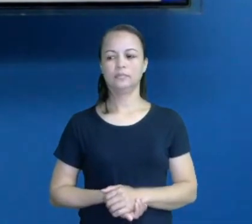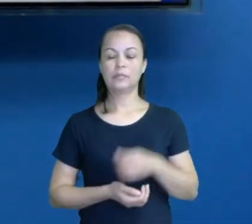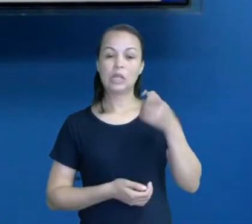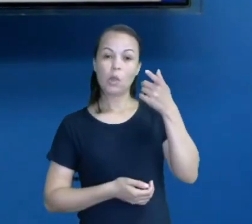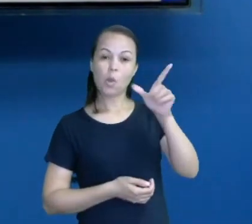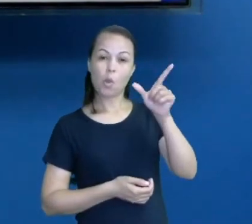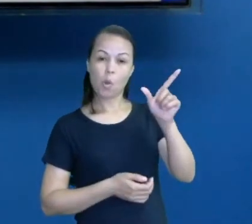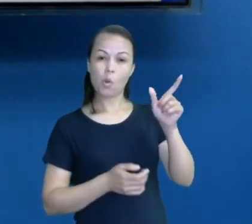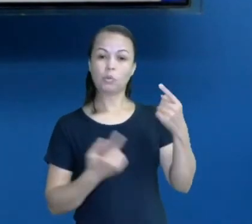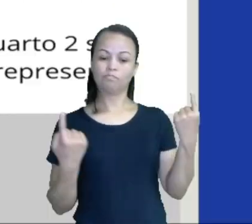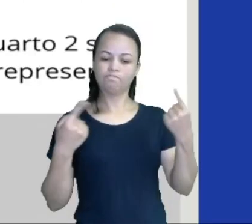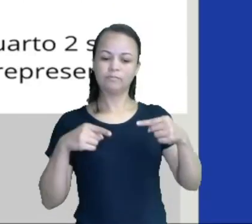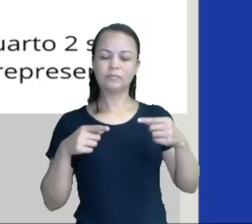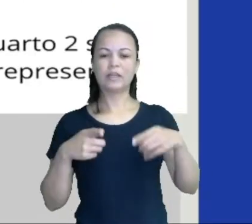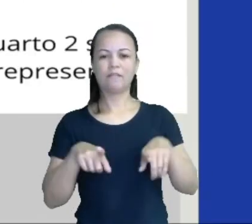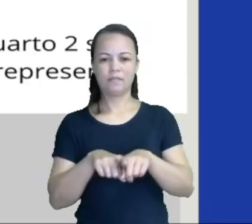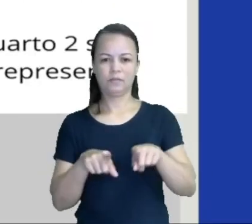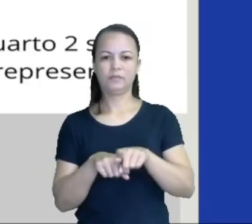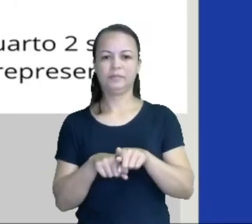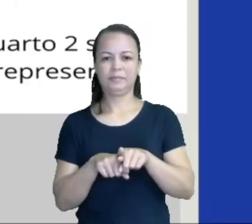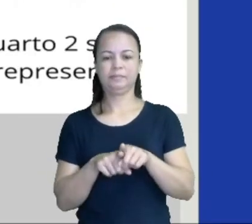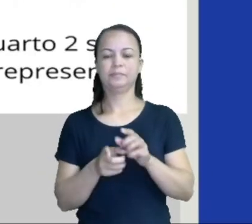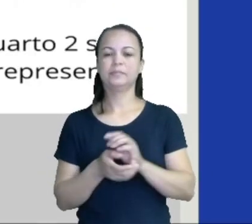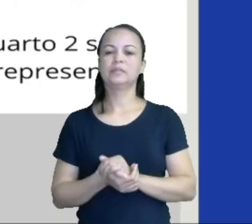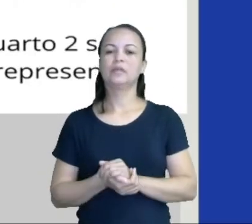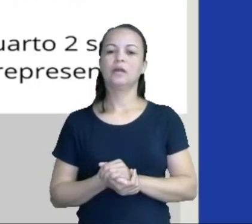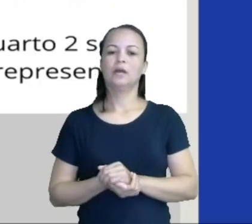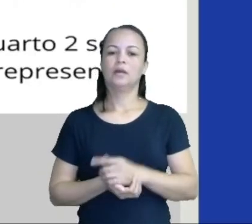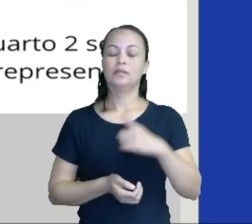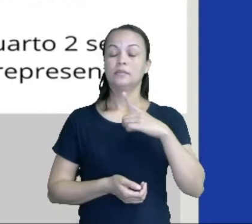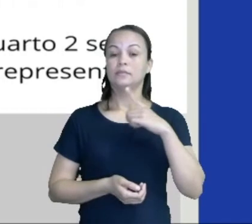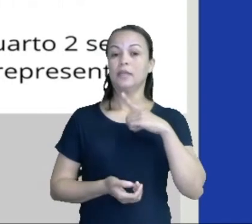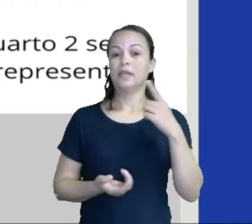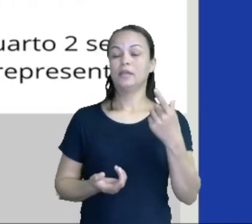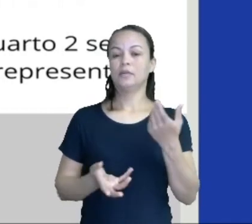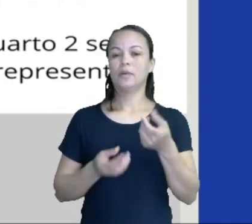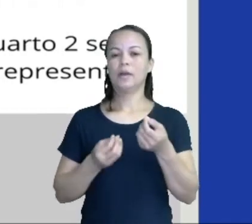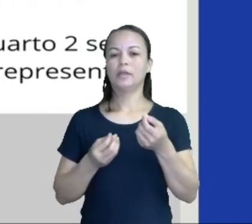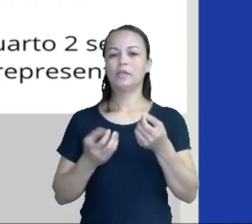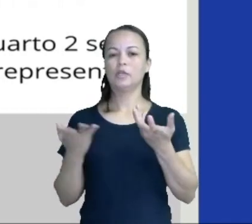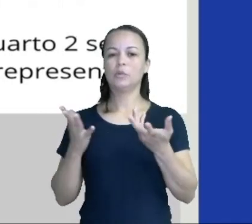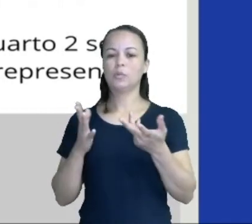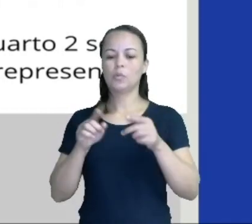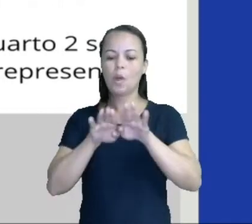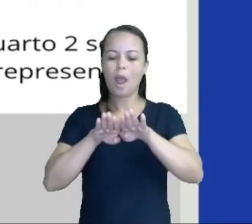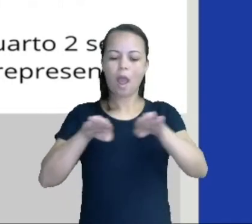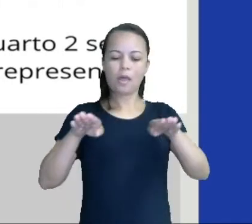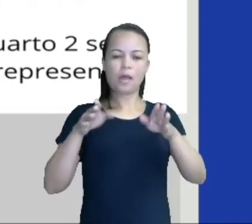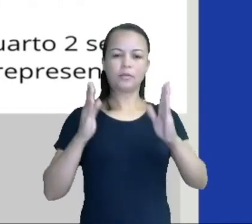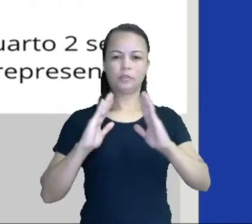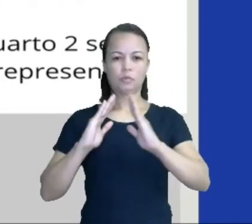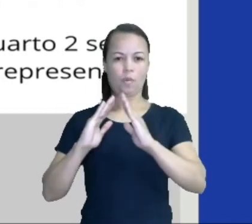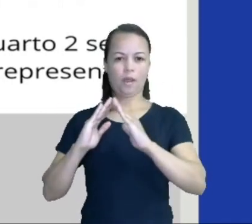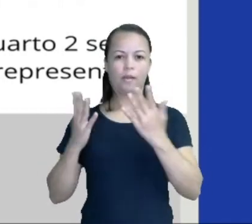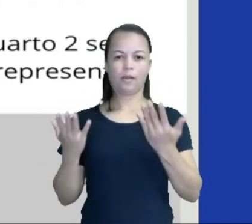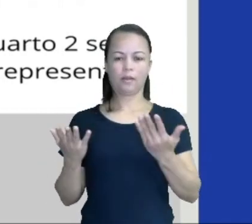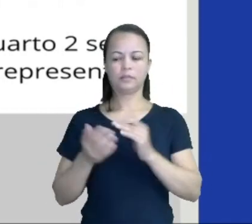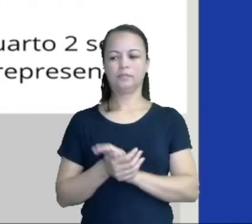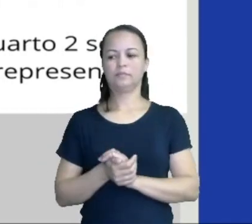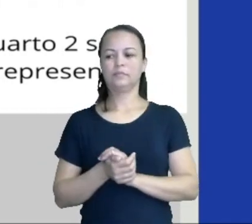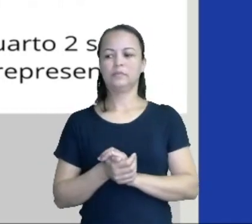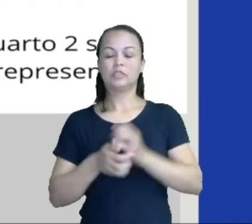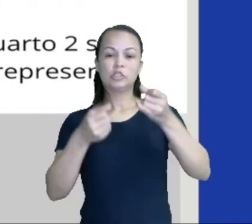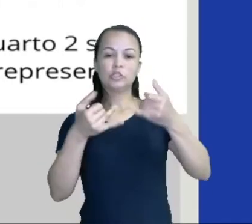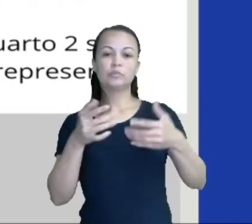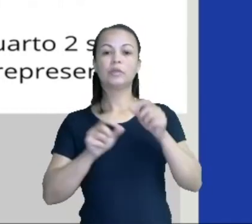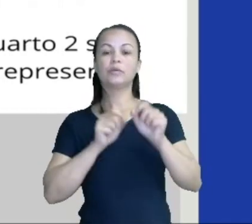Outro desafio também, veja, tem aí uma planta de uma casa, né? Que diz assim,